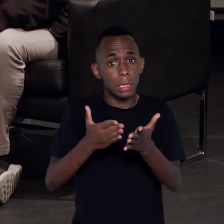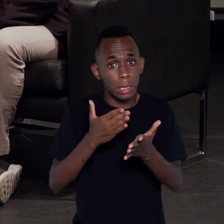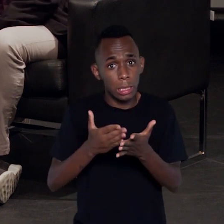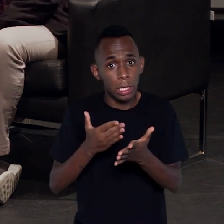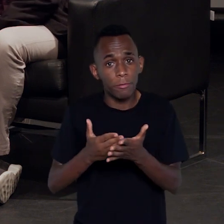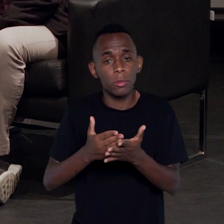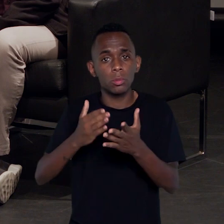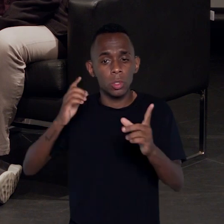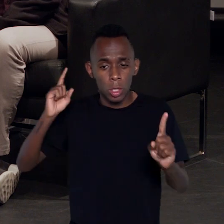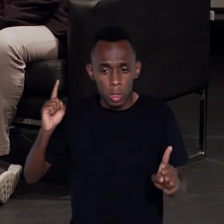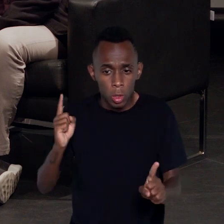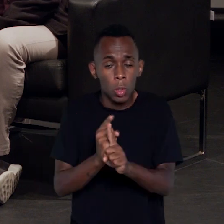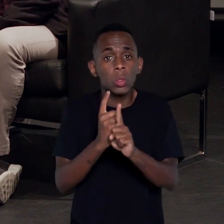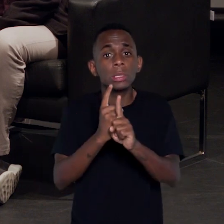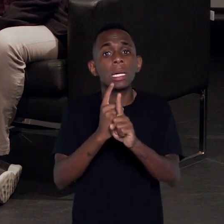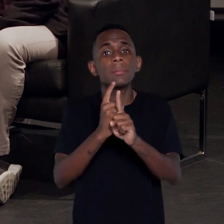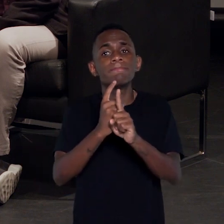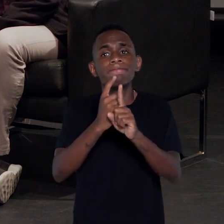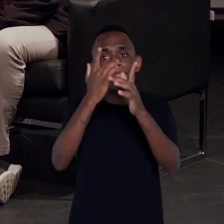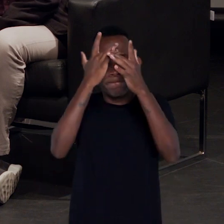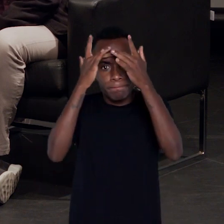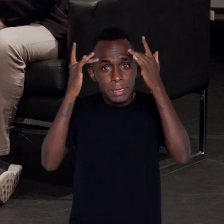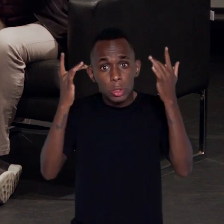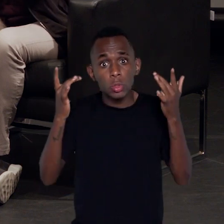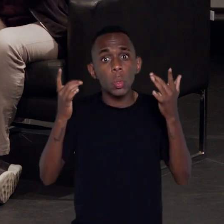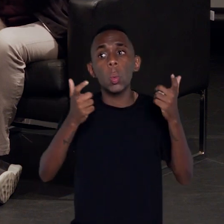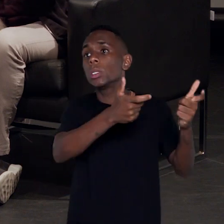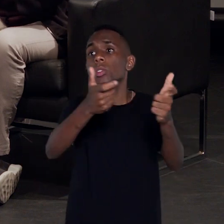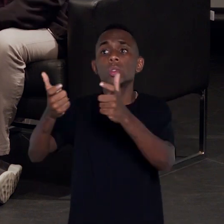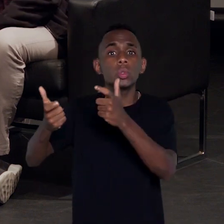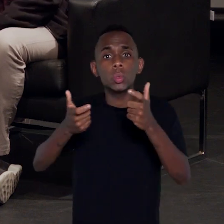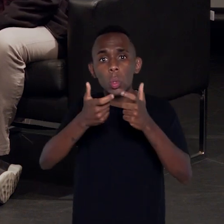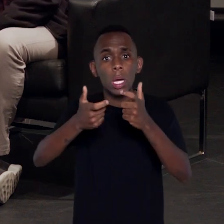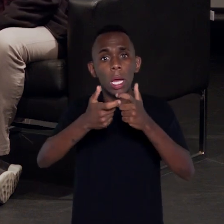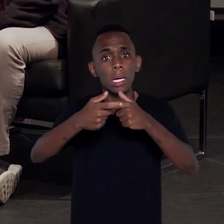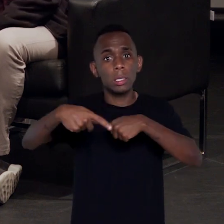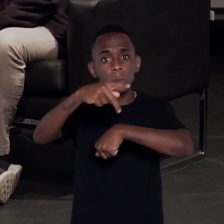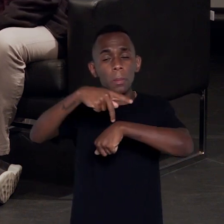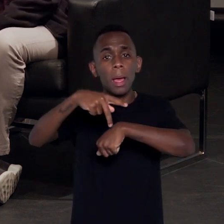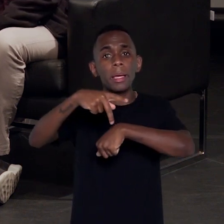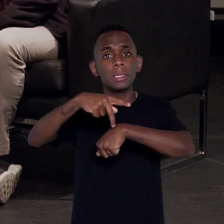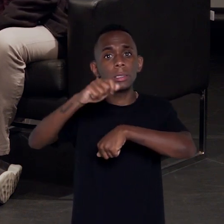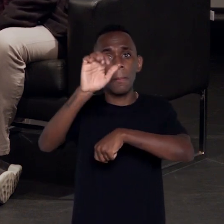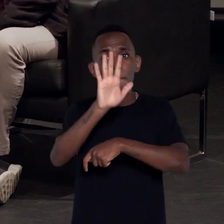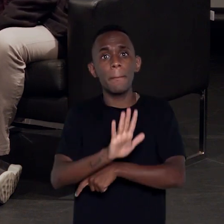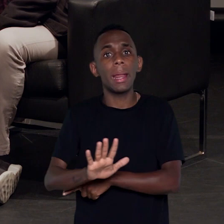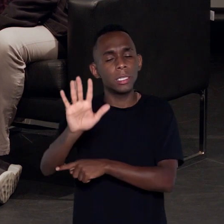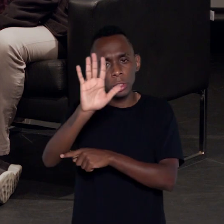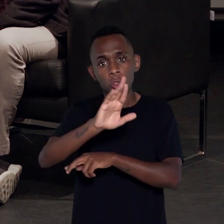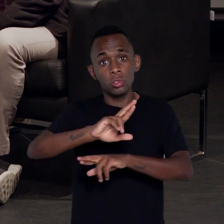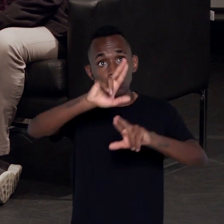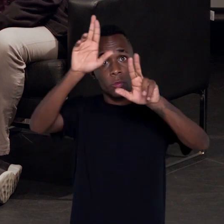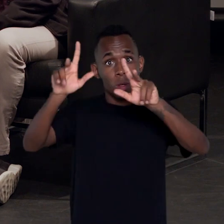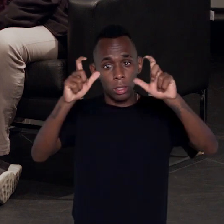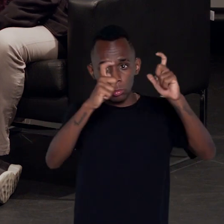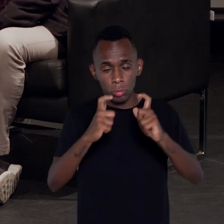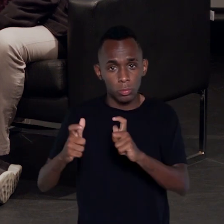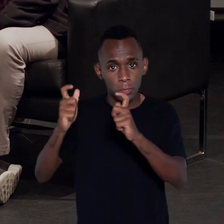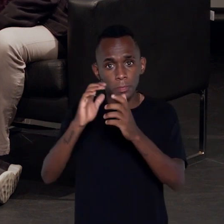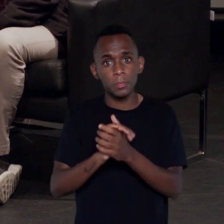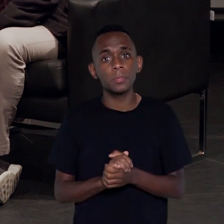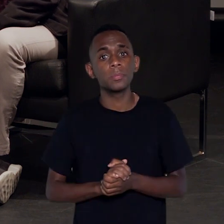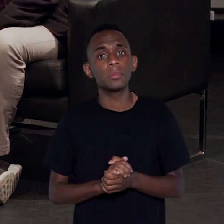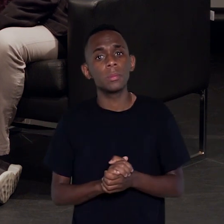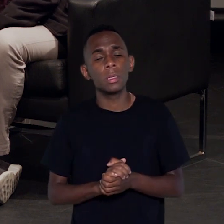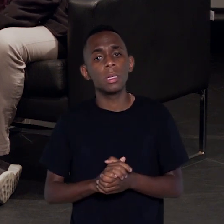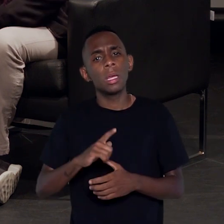livro encontrar leitores nos mais diferentes lugares do país, né? É engraçado, a Carla